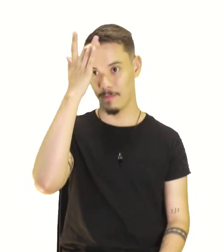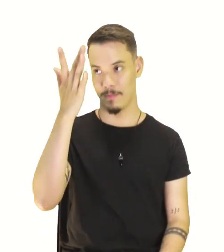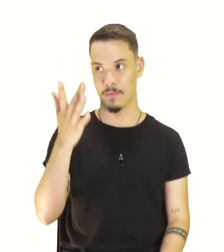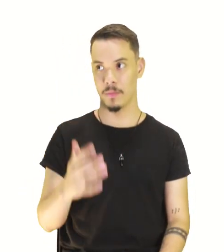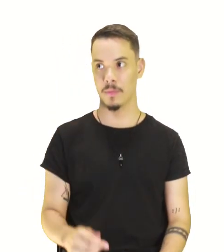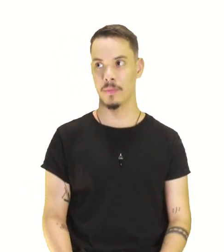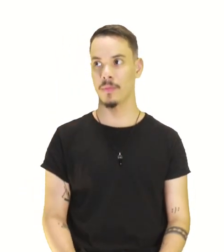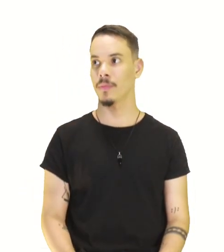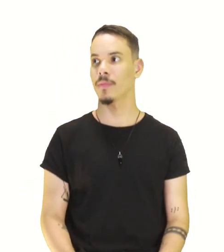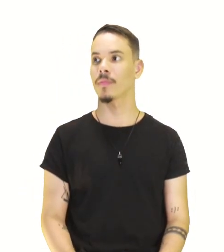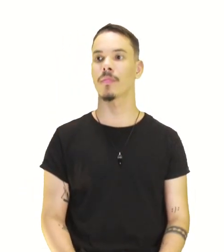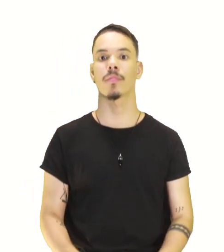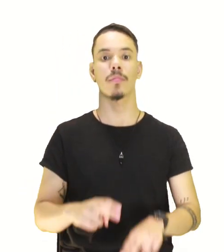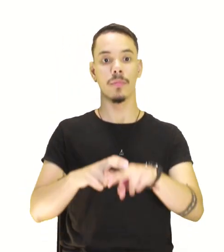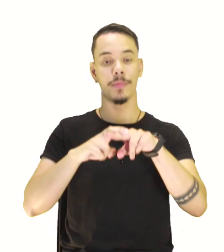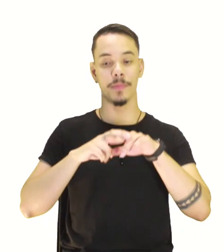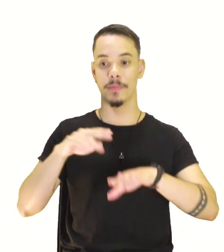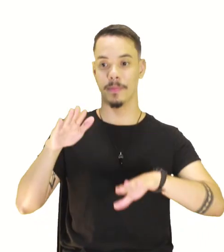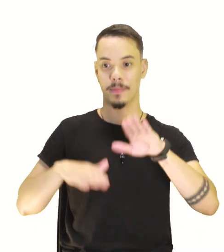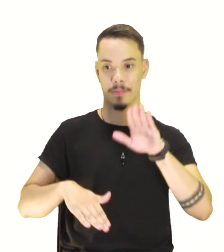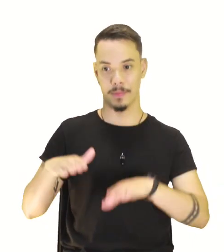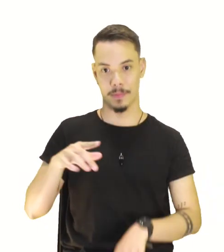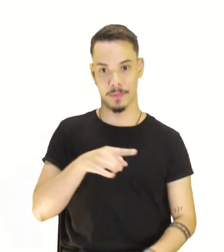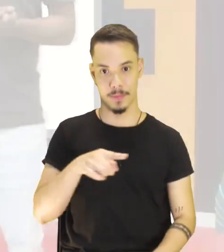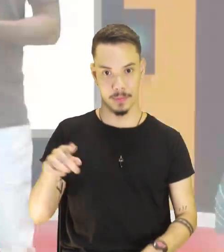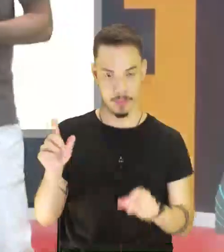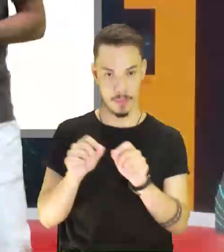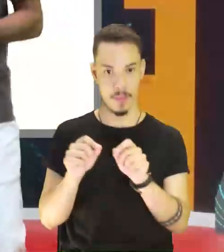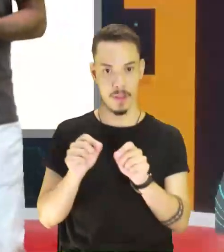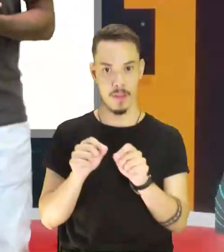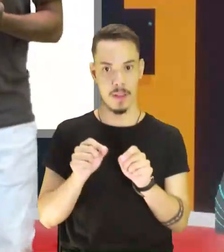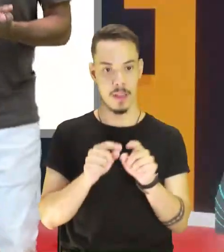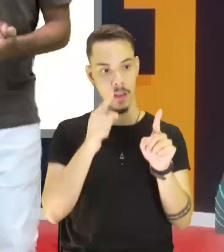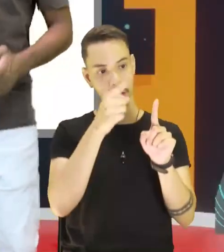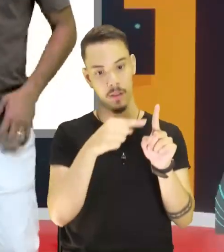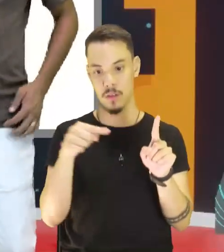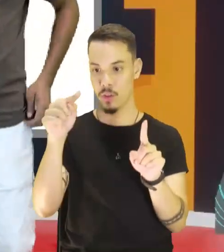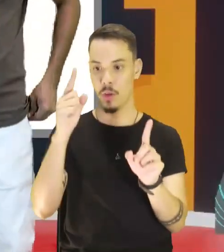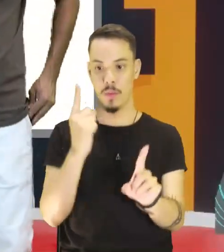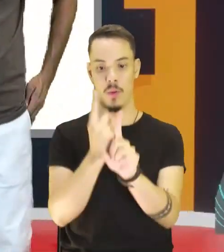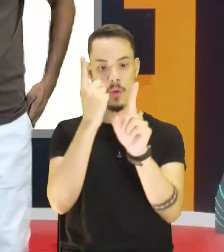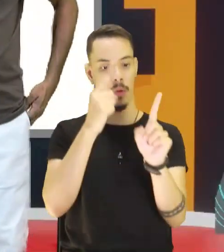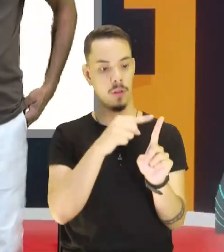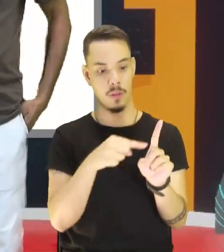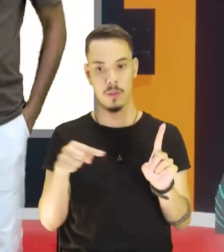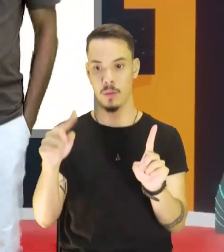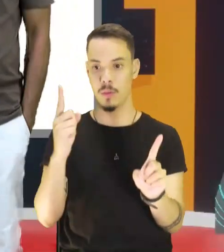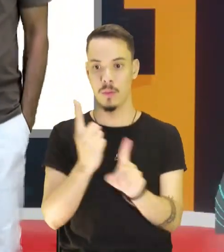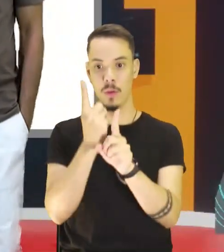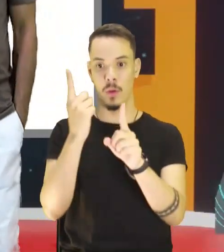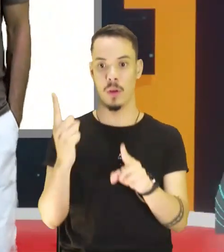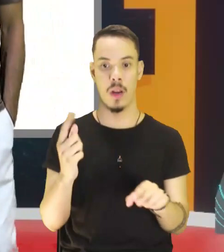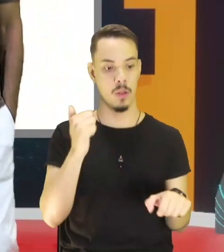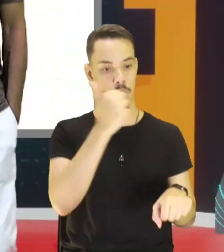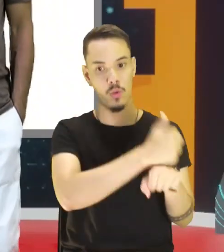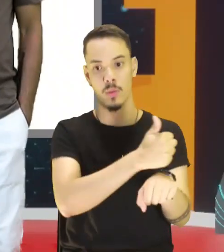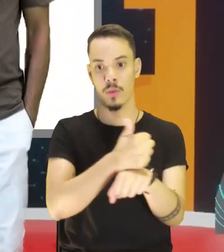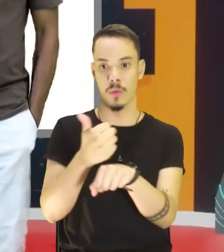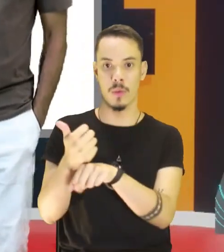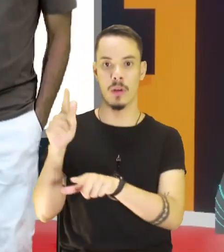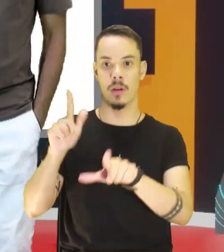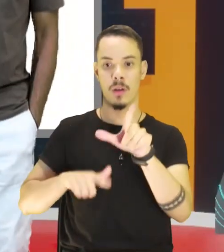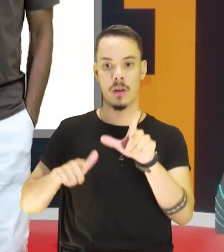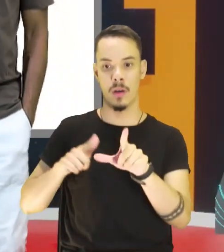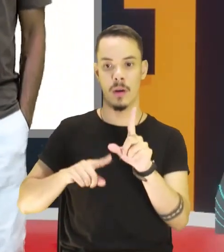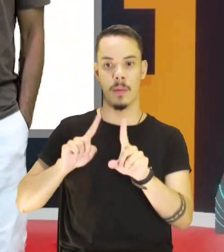né, além de você ter que fazer a máquina de calcular, né, a encontrar o valor numérico substituindo a letrinha pelo